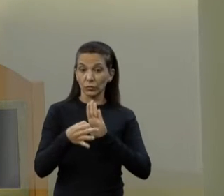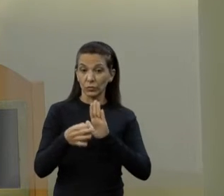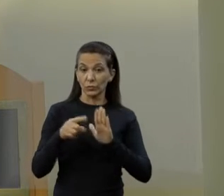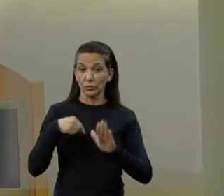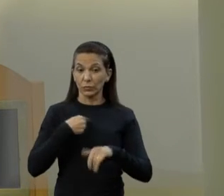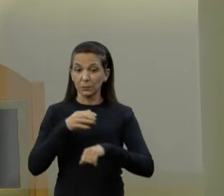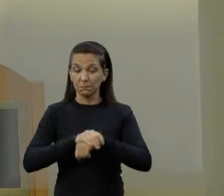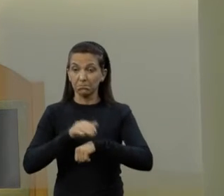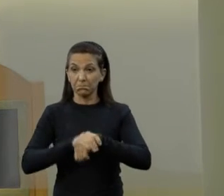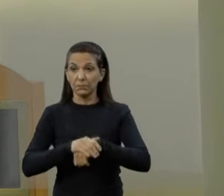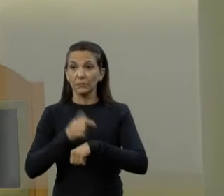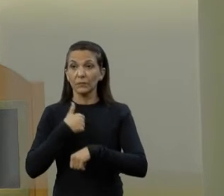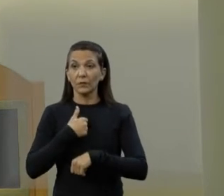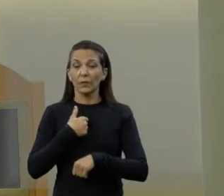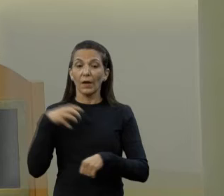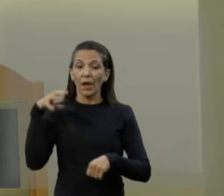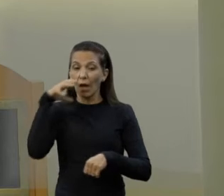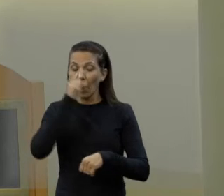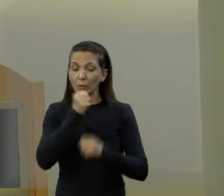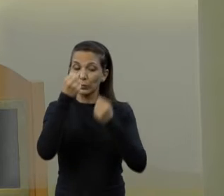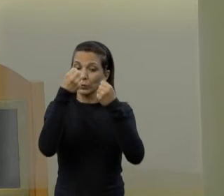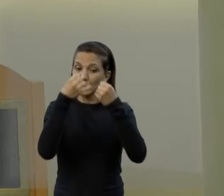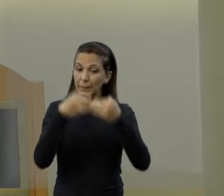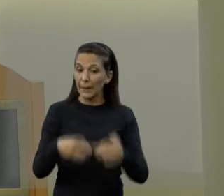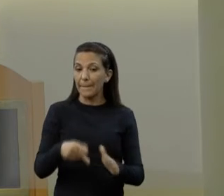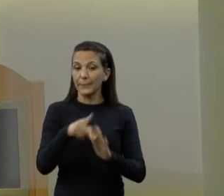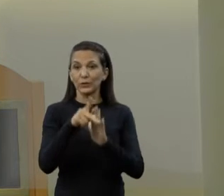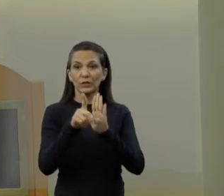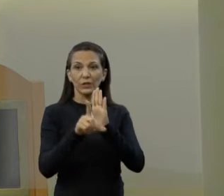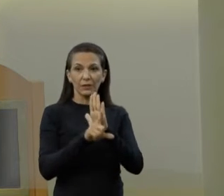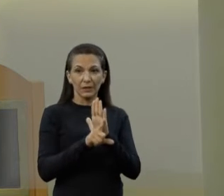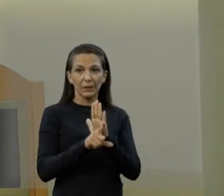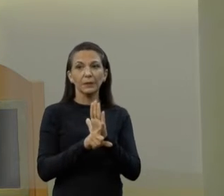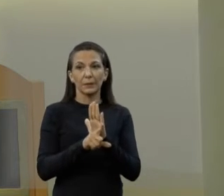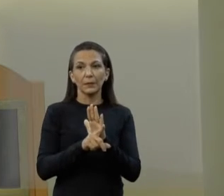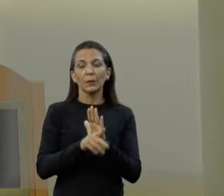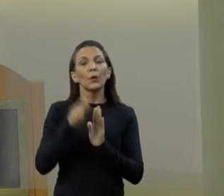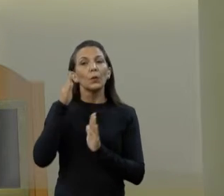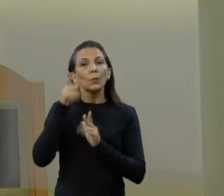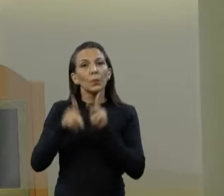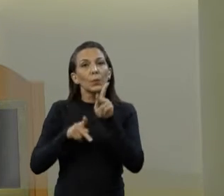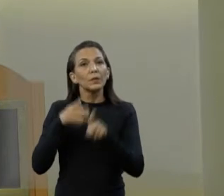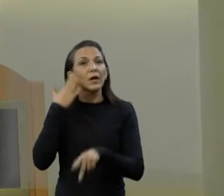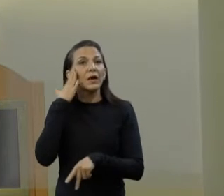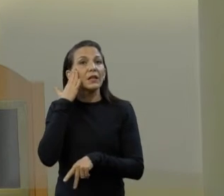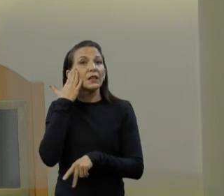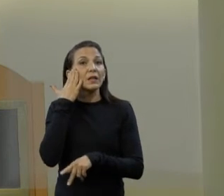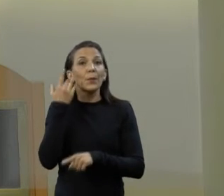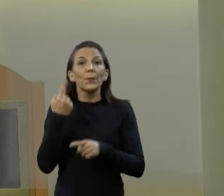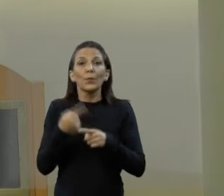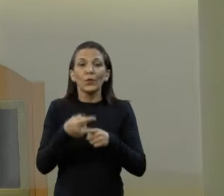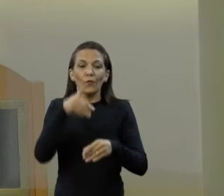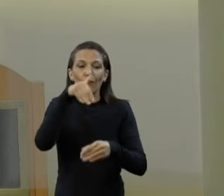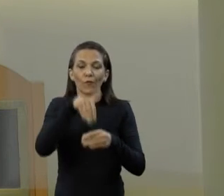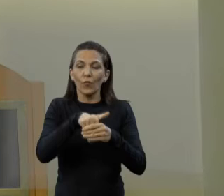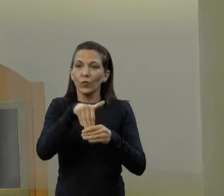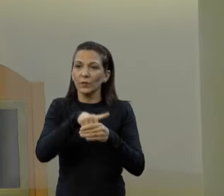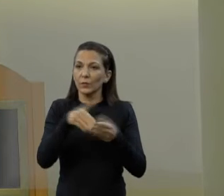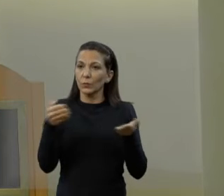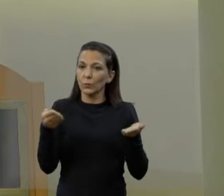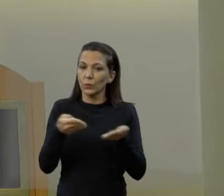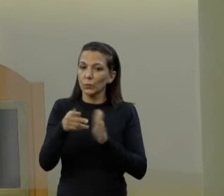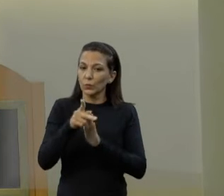gostaria de rapaz rapidamente tá esperando projeto aqui que a população possa entender o motivo da gente tá voltando